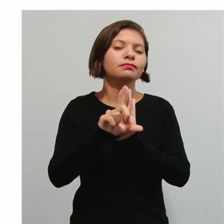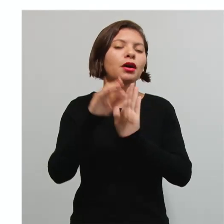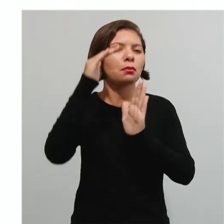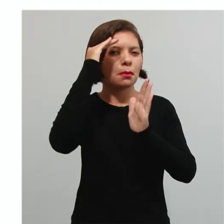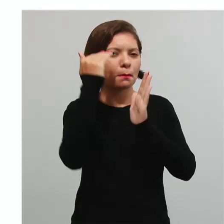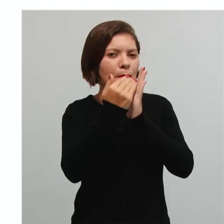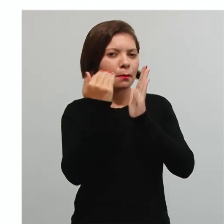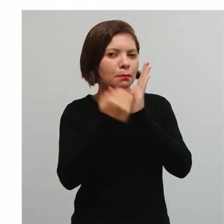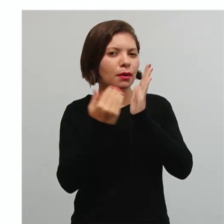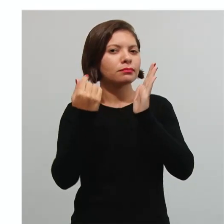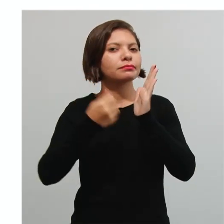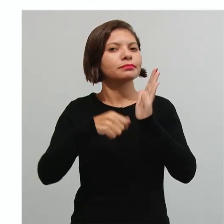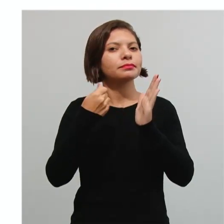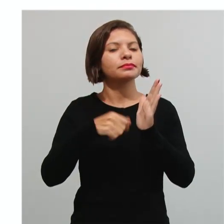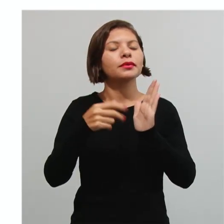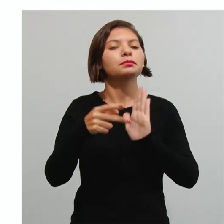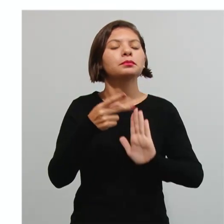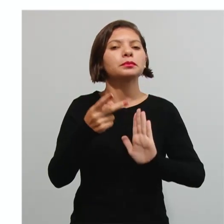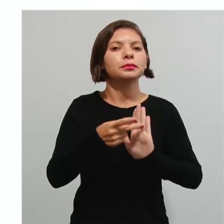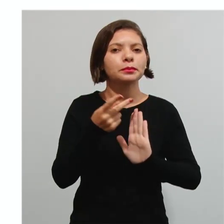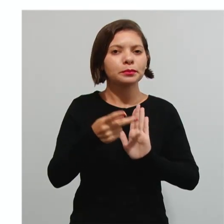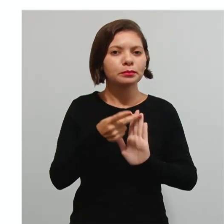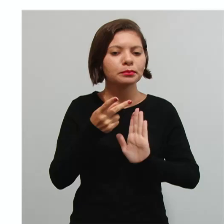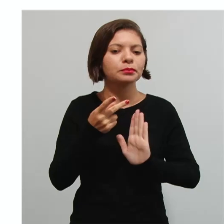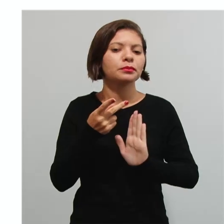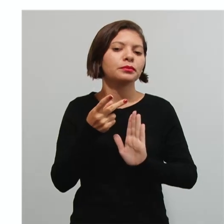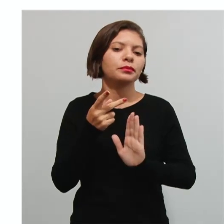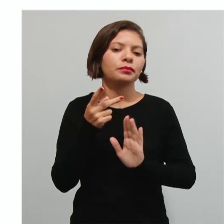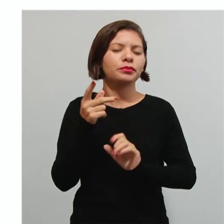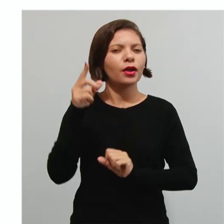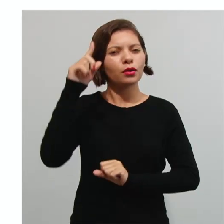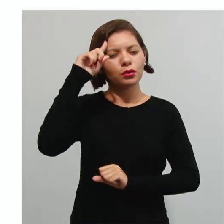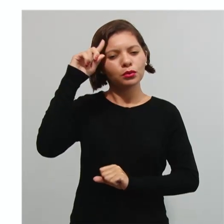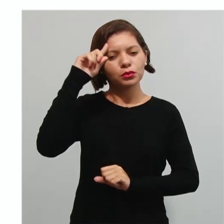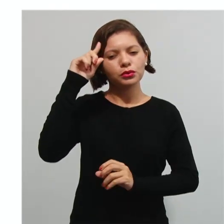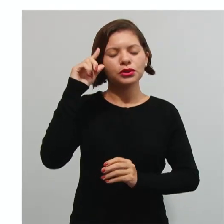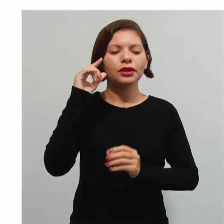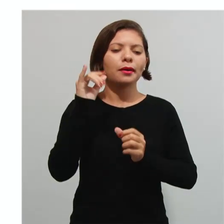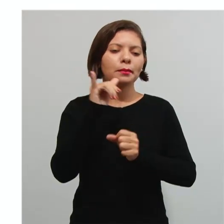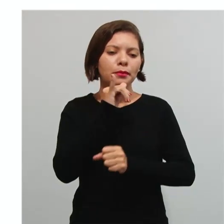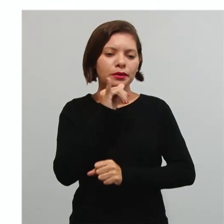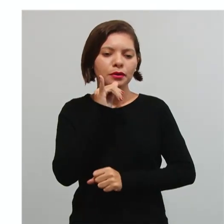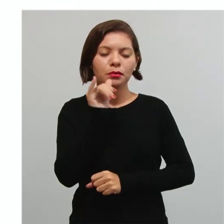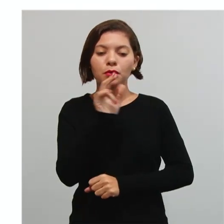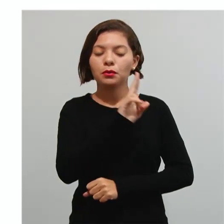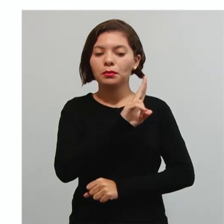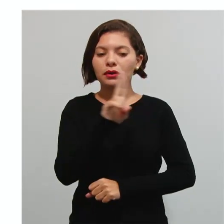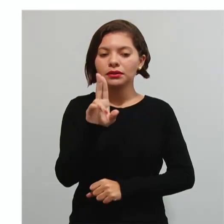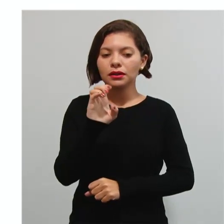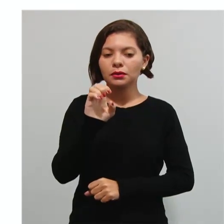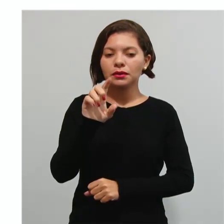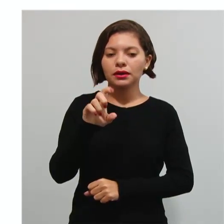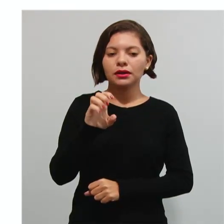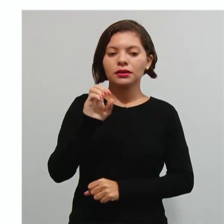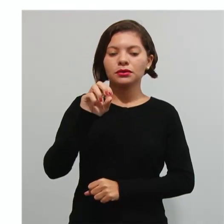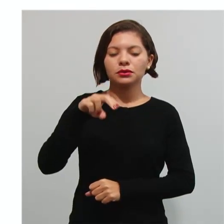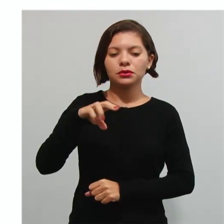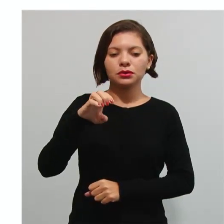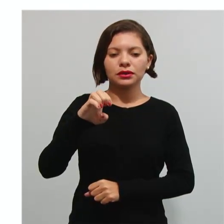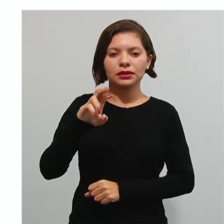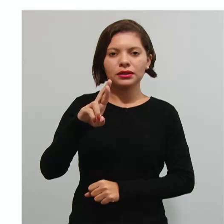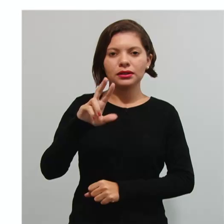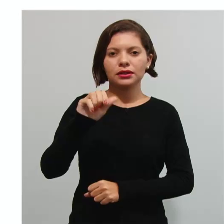cumpridas. Em portarias de matéria rotineira, como nos casos de nomeação, exoneração, por